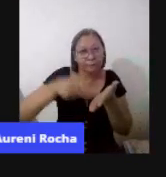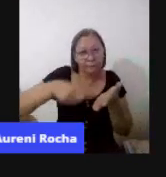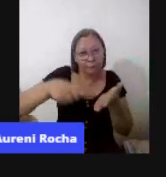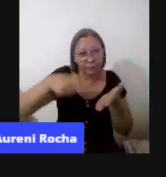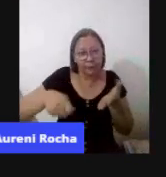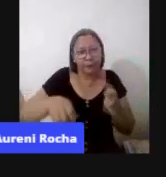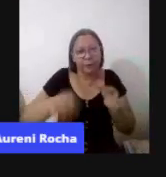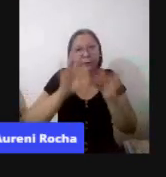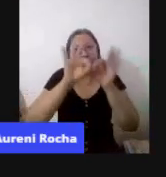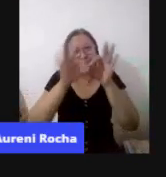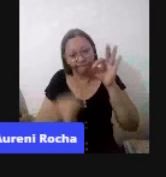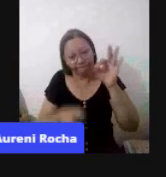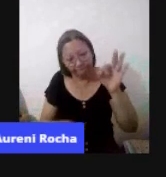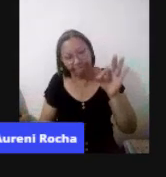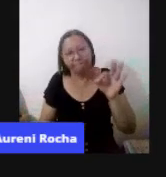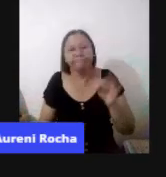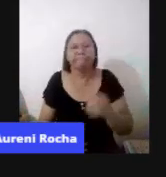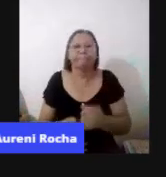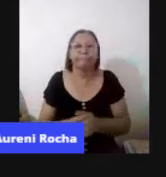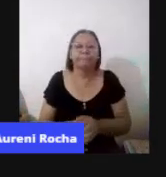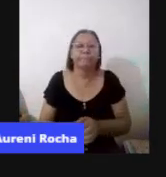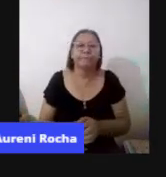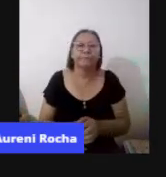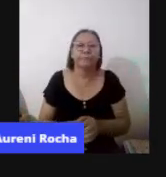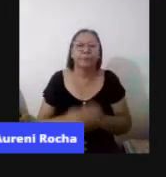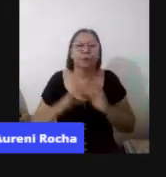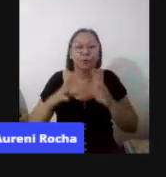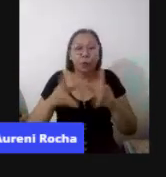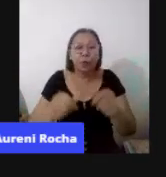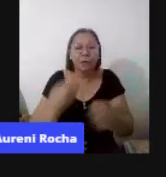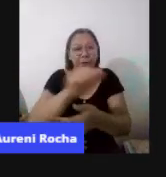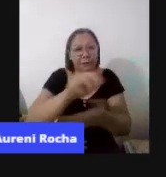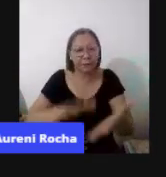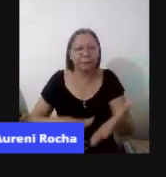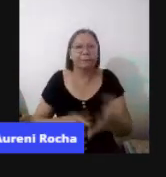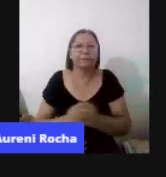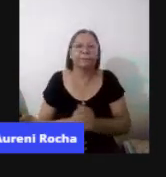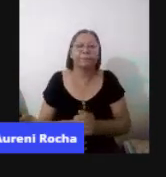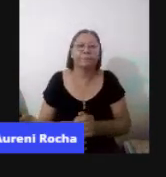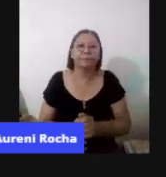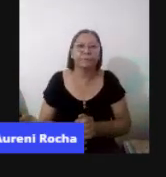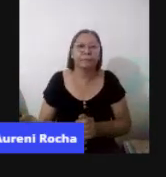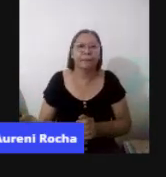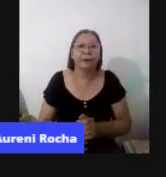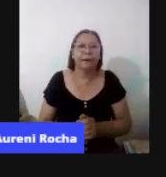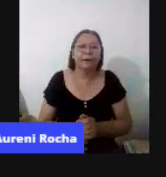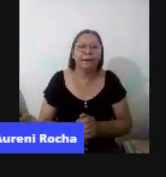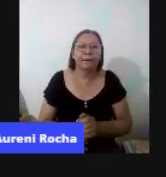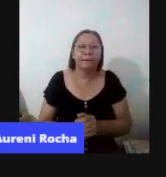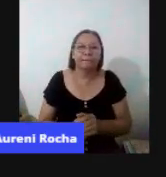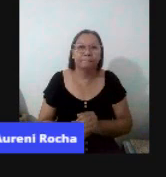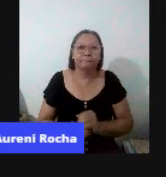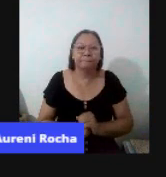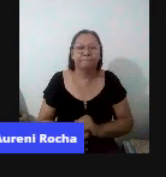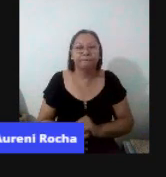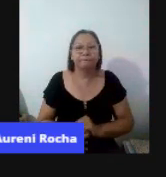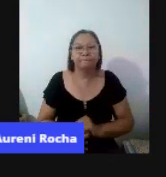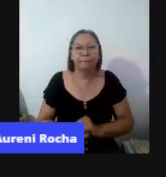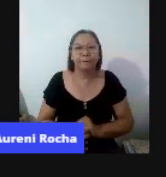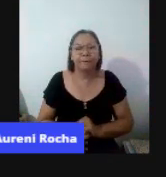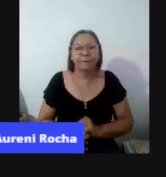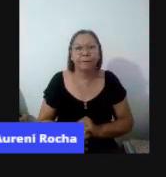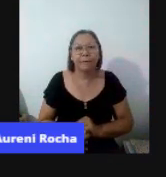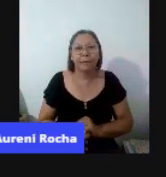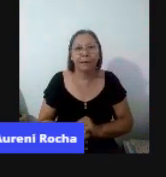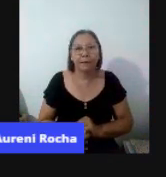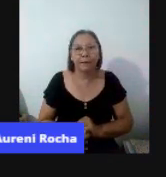integralmente todas essas atividades, certo? Mas, dito isso, nós vamos agora falar um pouquinho